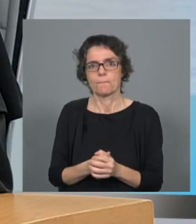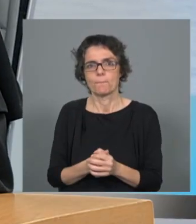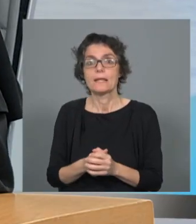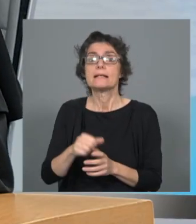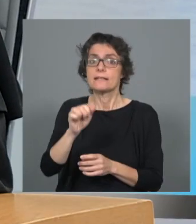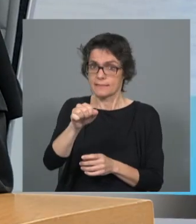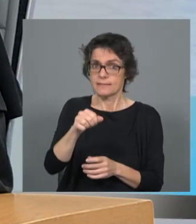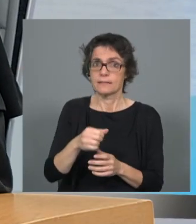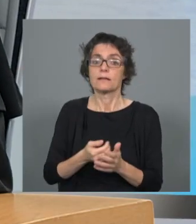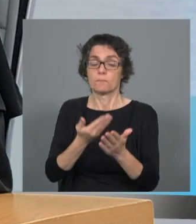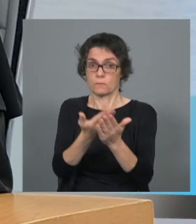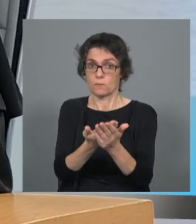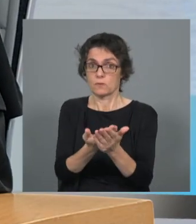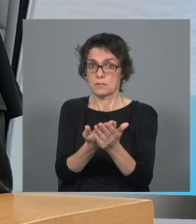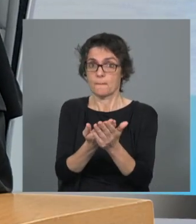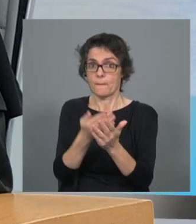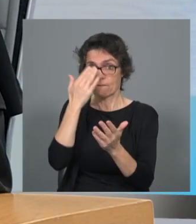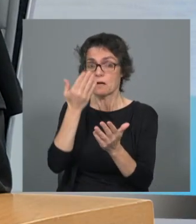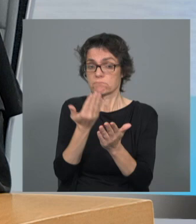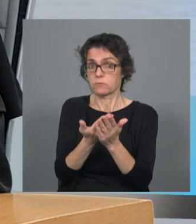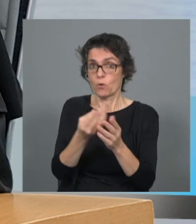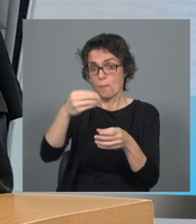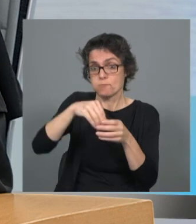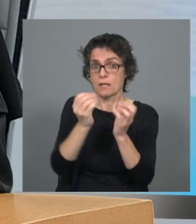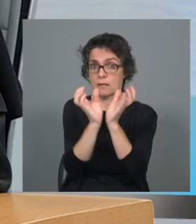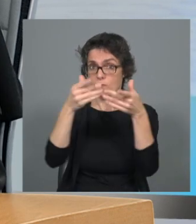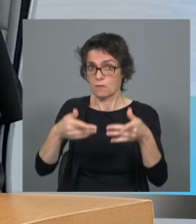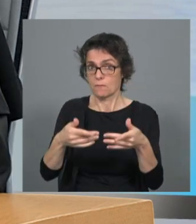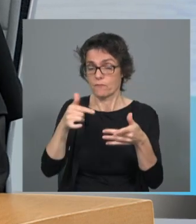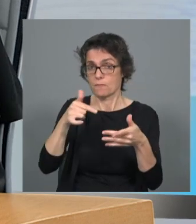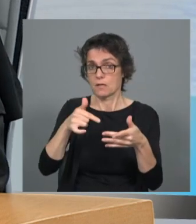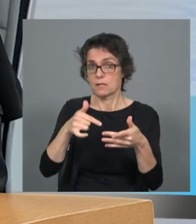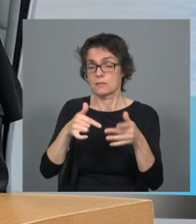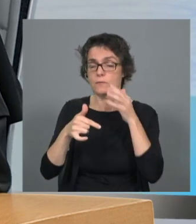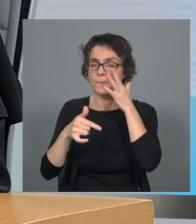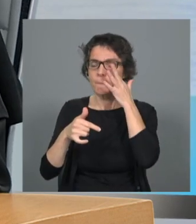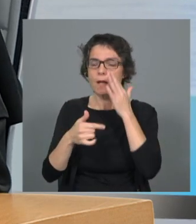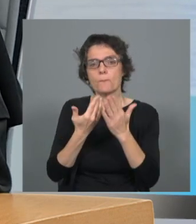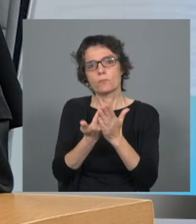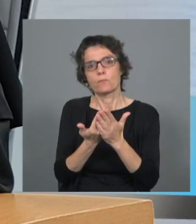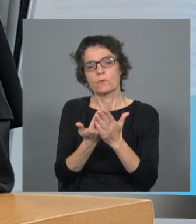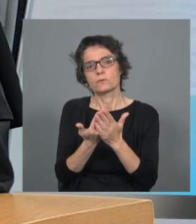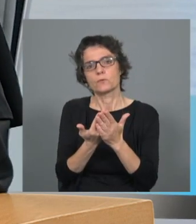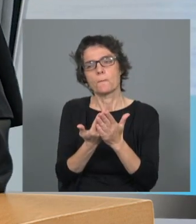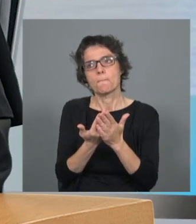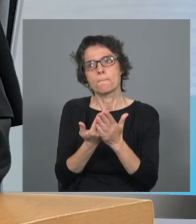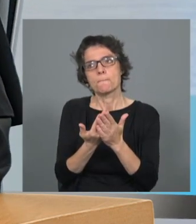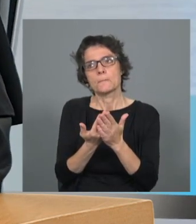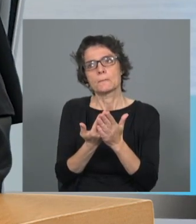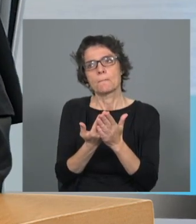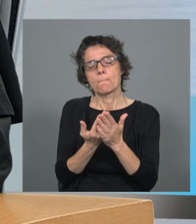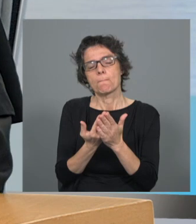haverá propostas que não nascem, podemos dizer, no escritório,